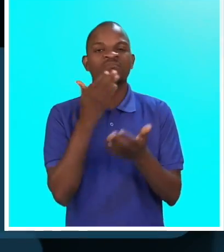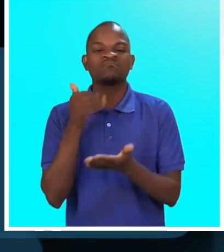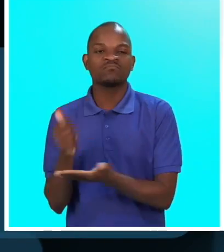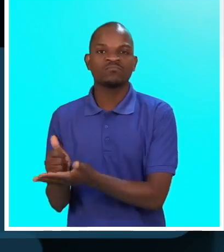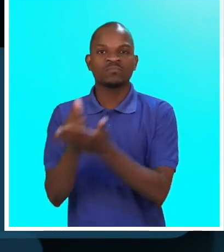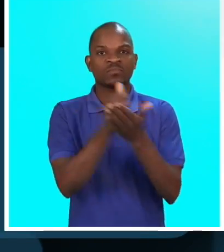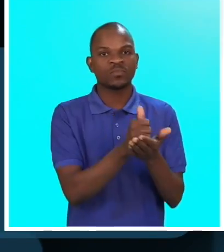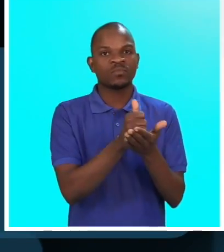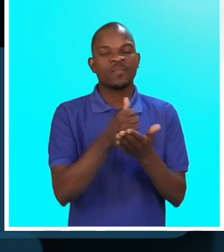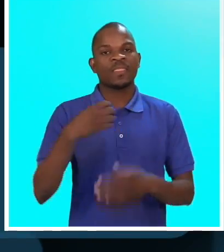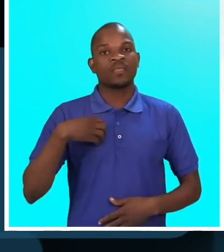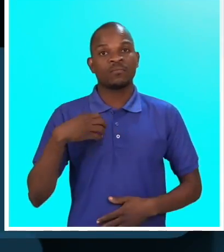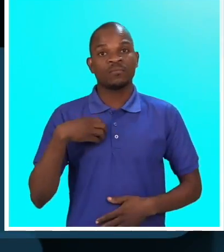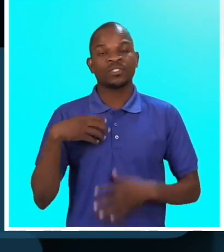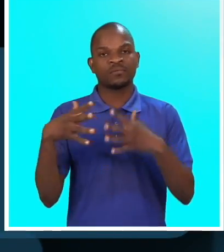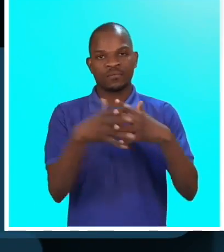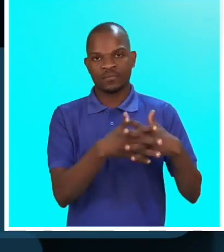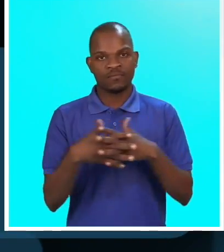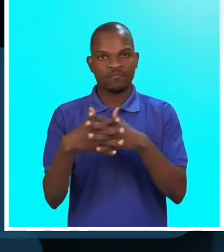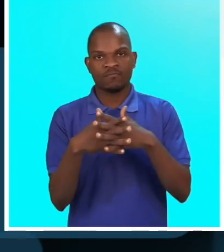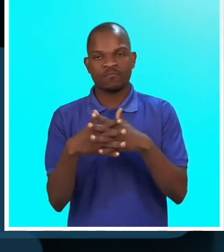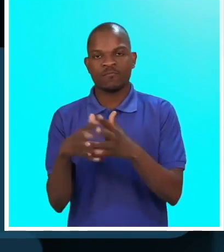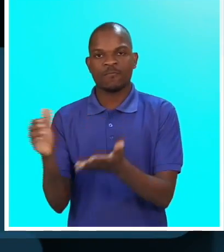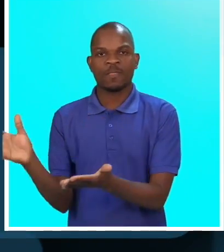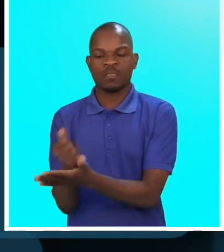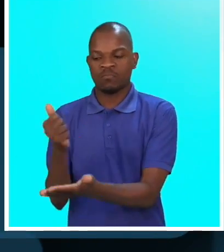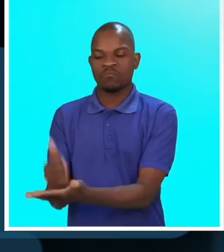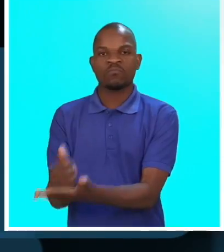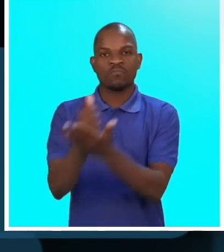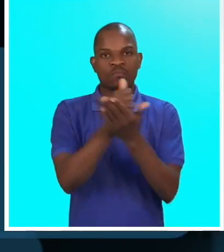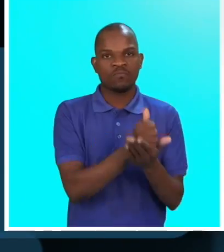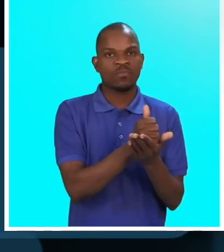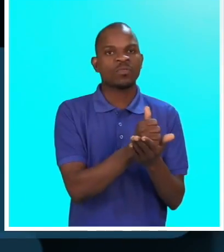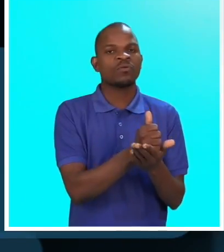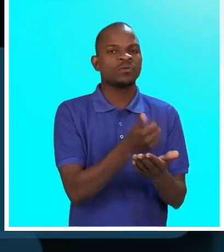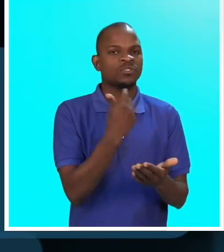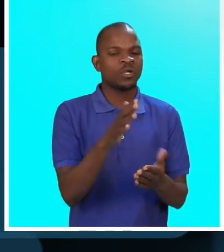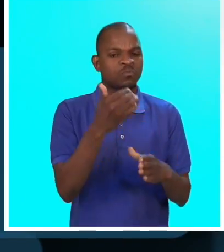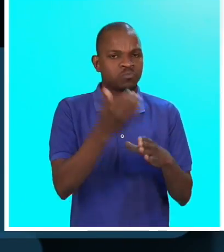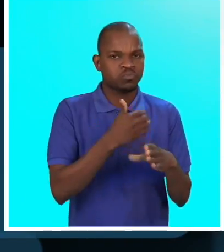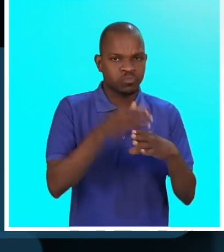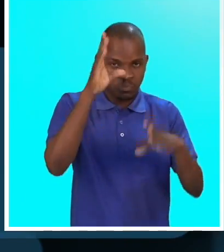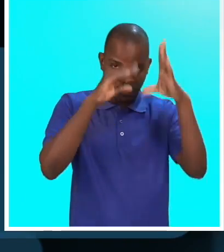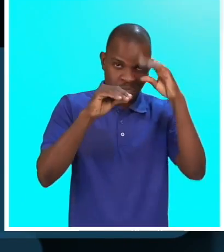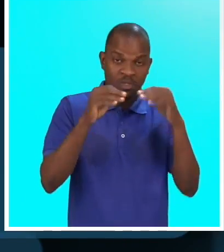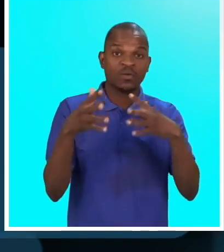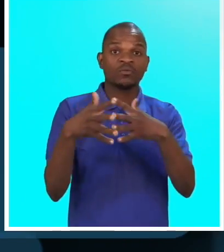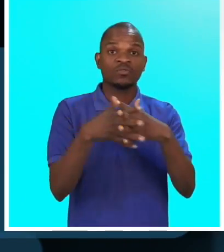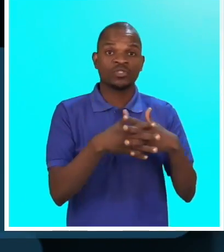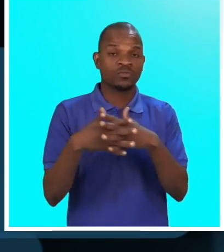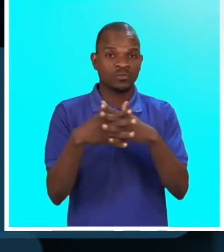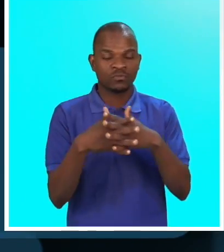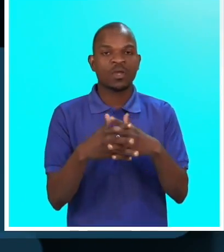que a Embaixada dos Estados Unidos conseguiu nos ceder, foi